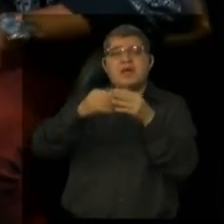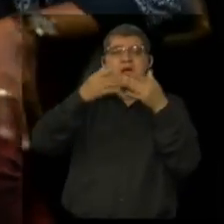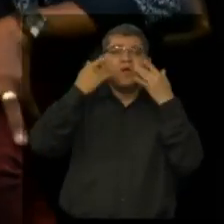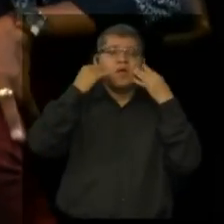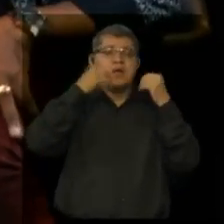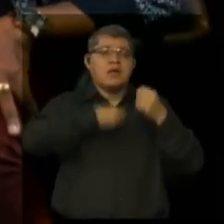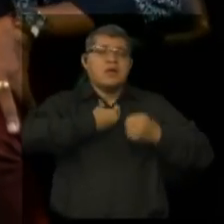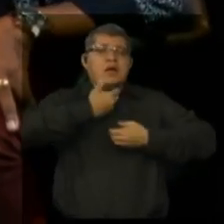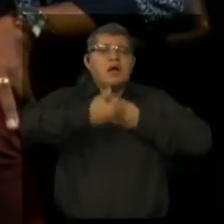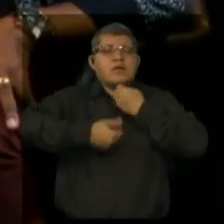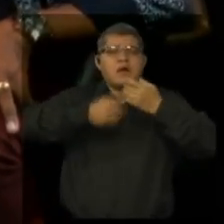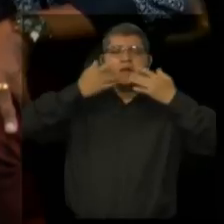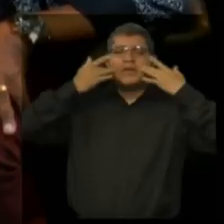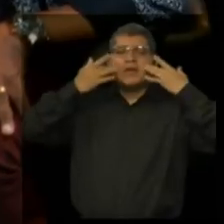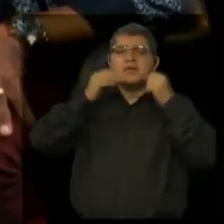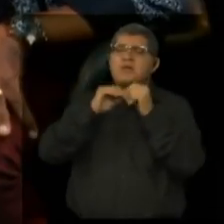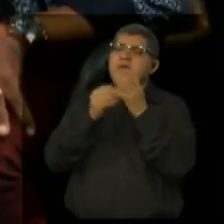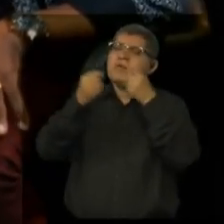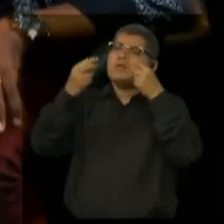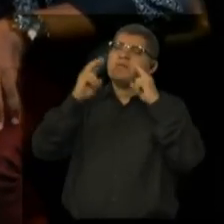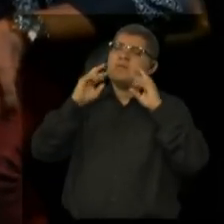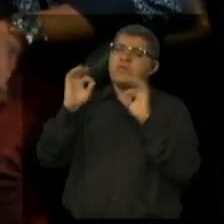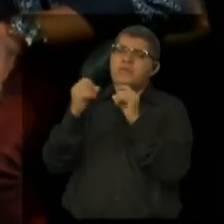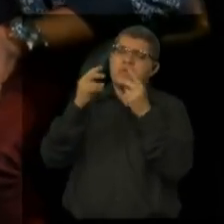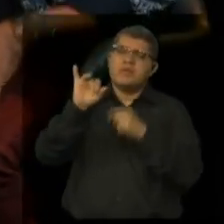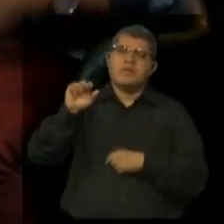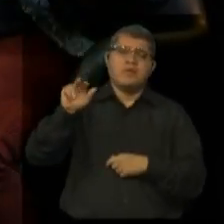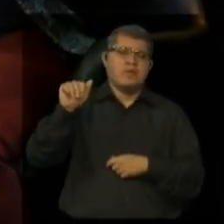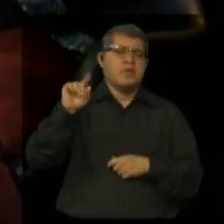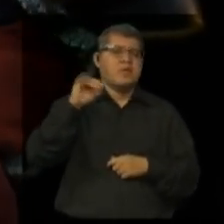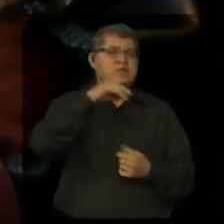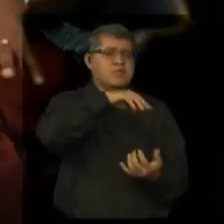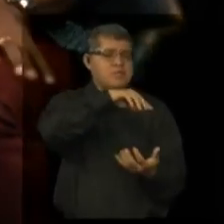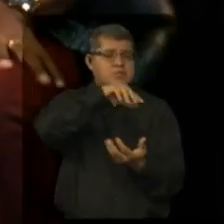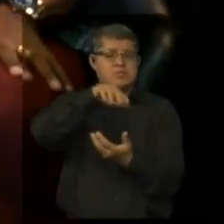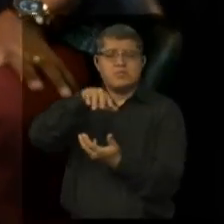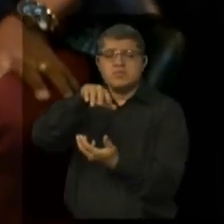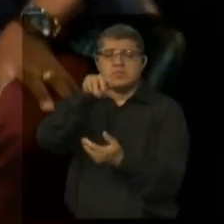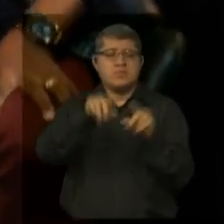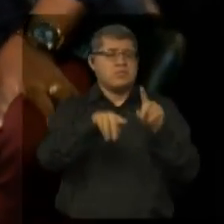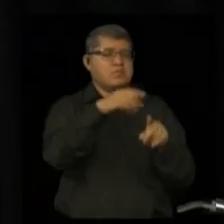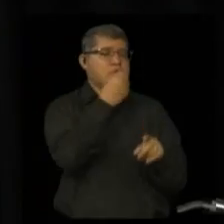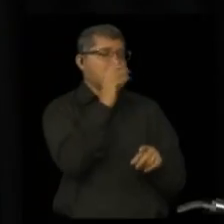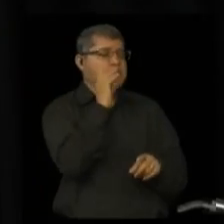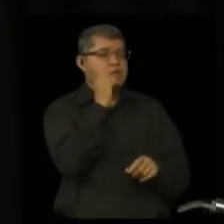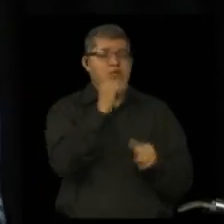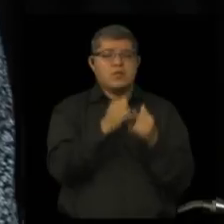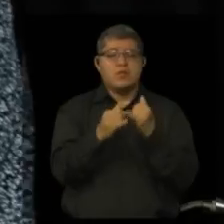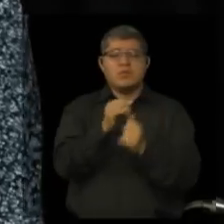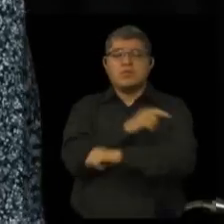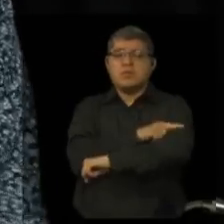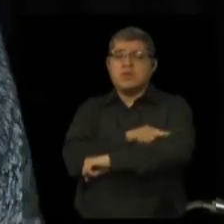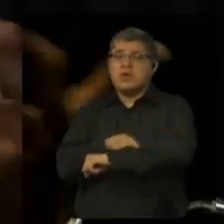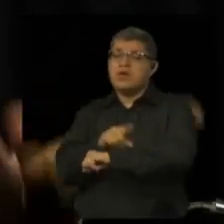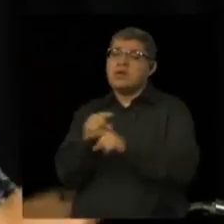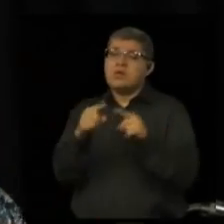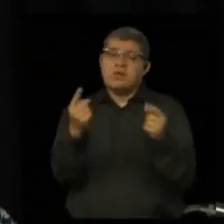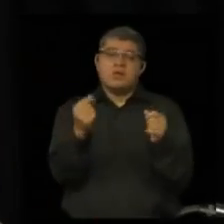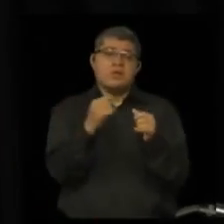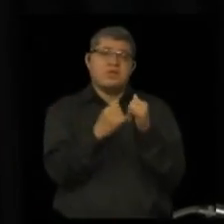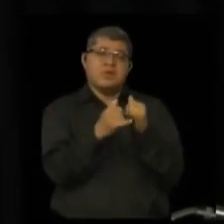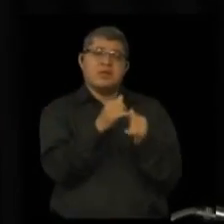artística, da poesia, da arte, né? Como que você enxerga isso, Ivan? O mundo é bom, né? O mundo é muito gentil, apesar de